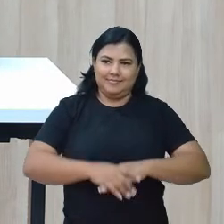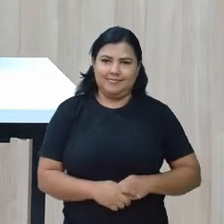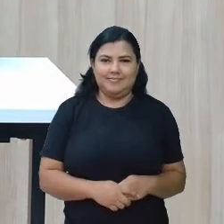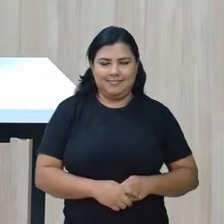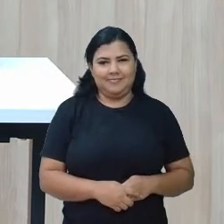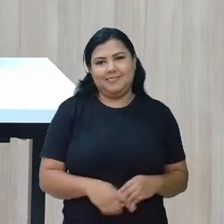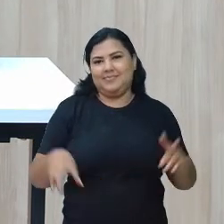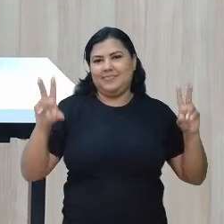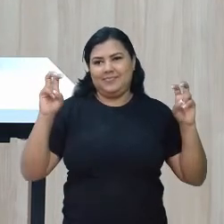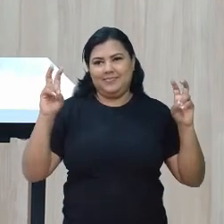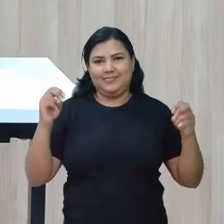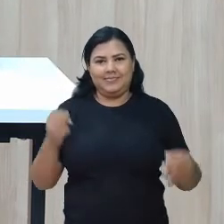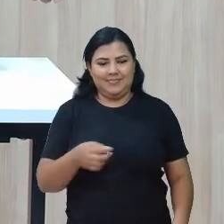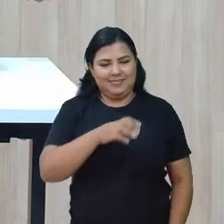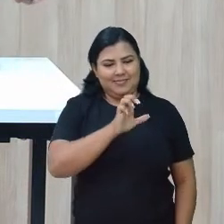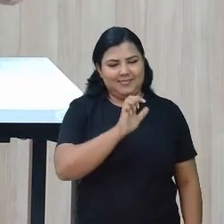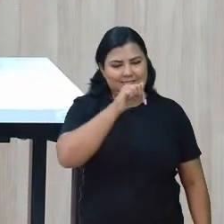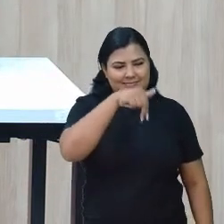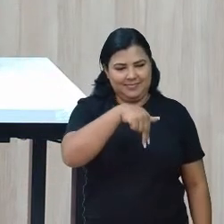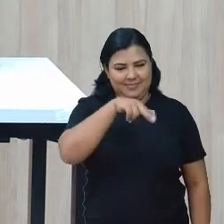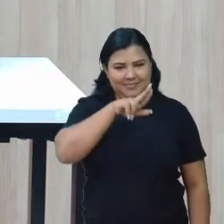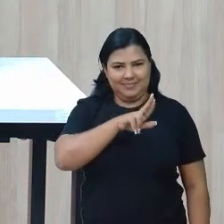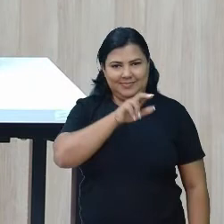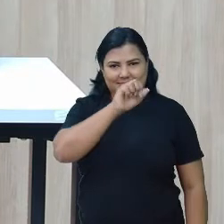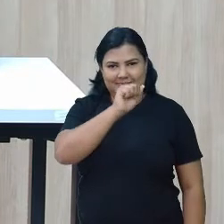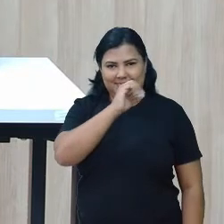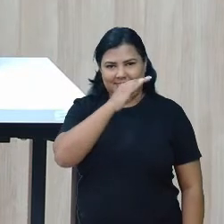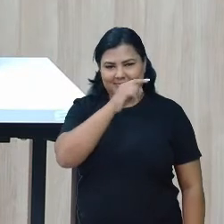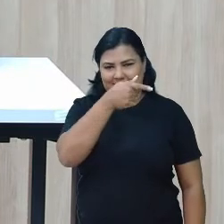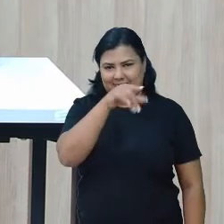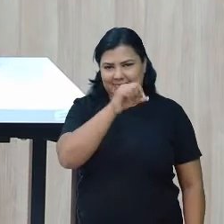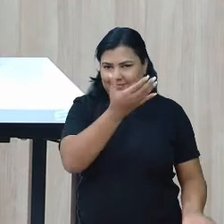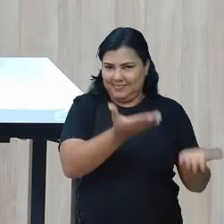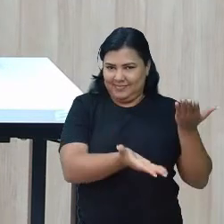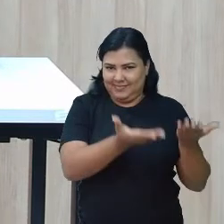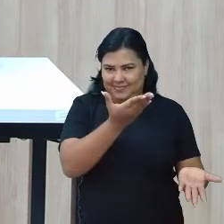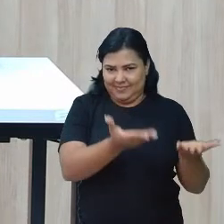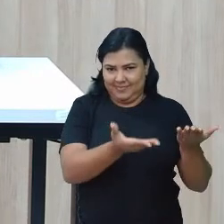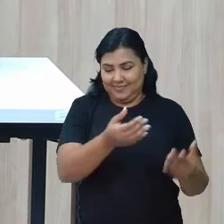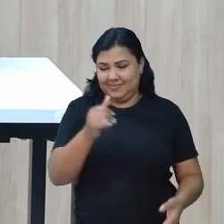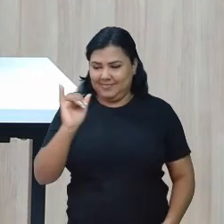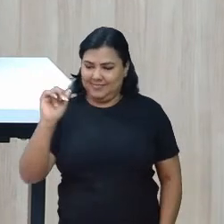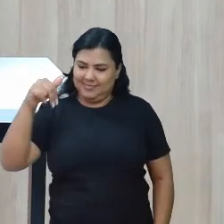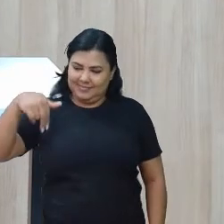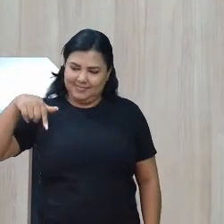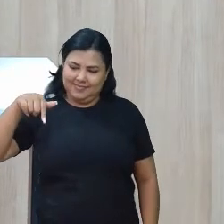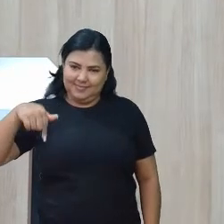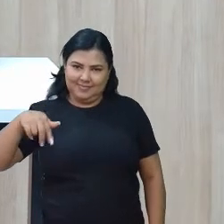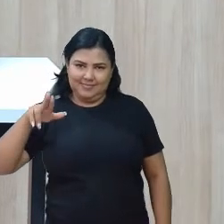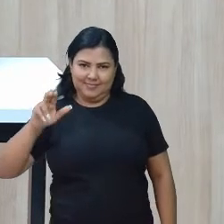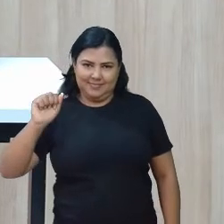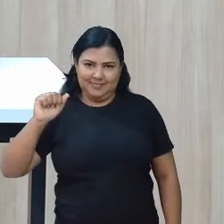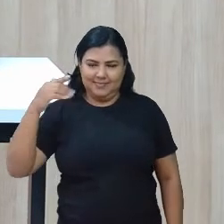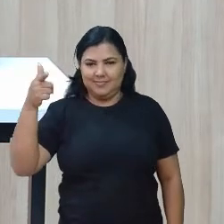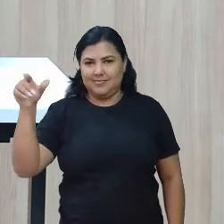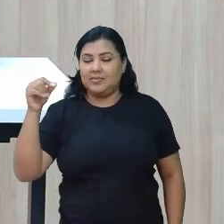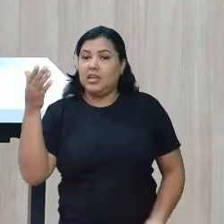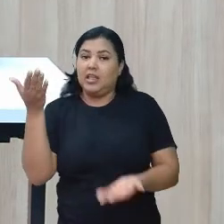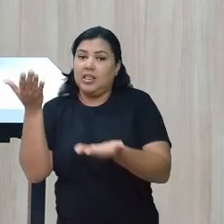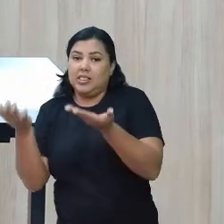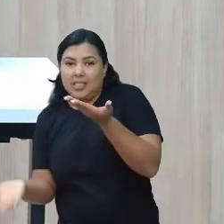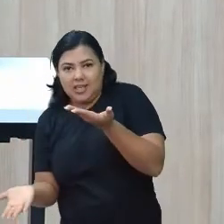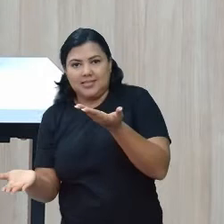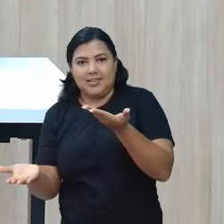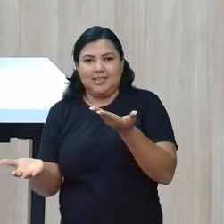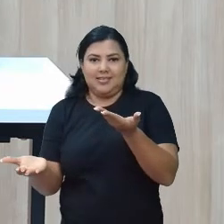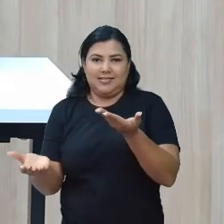temas, né? Ou seja, equação, equilíbrio, inequação, desequilíbrio, tá certo? Então percebe que a partir da próxima aula a